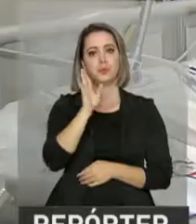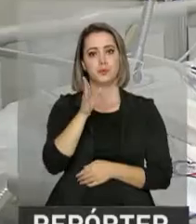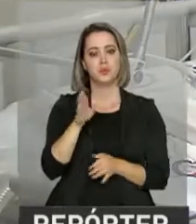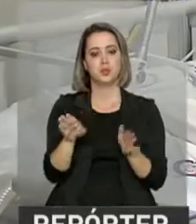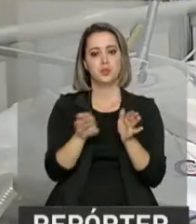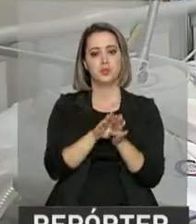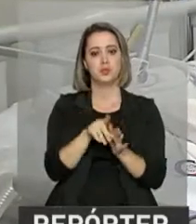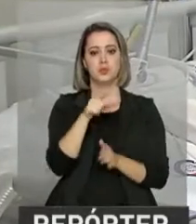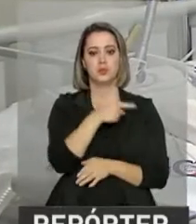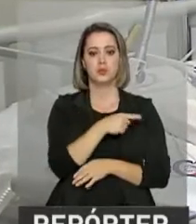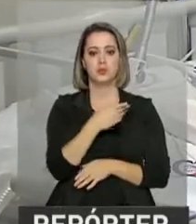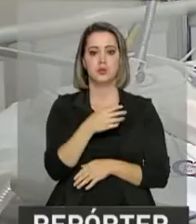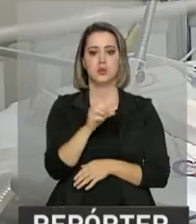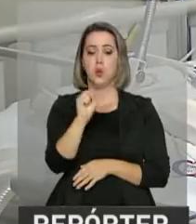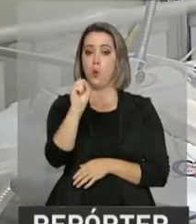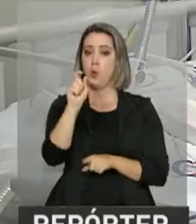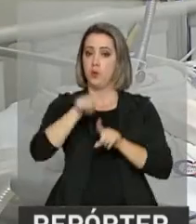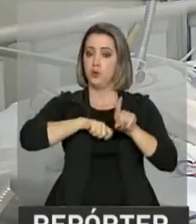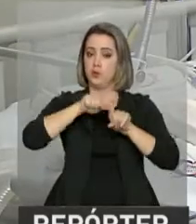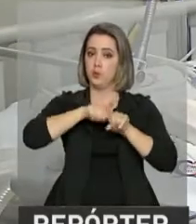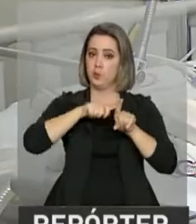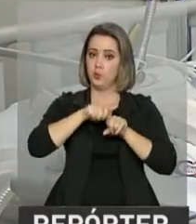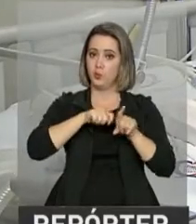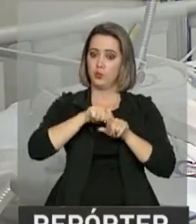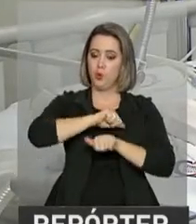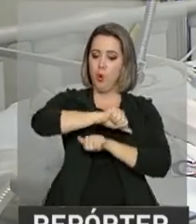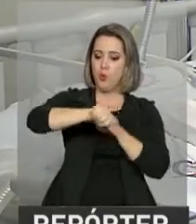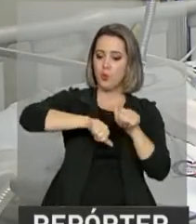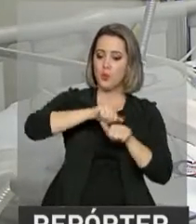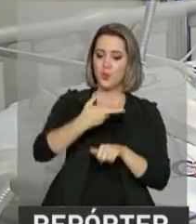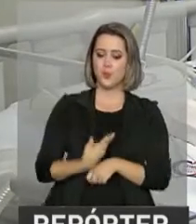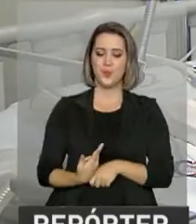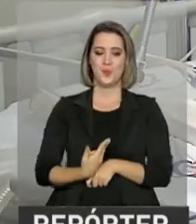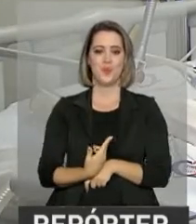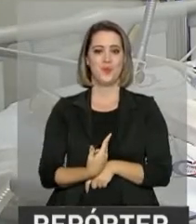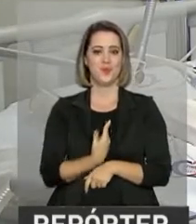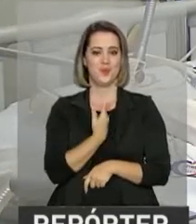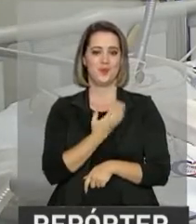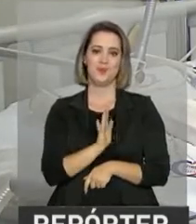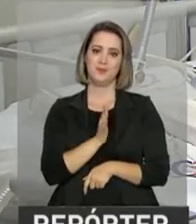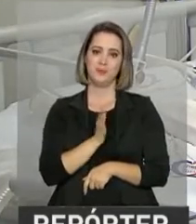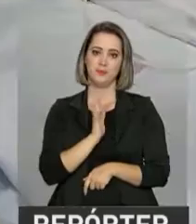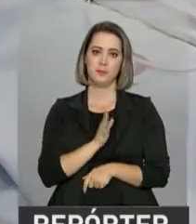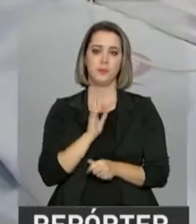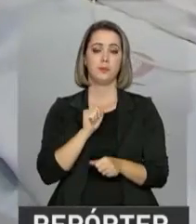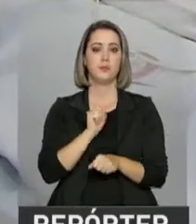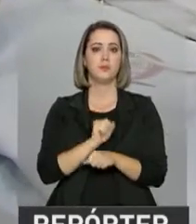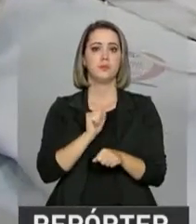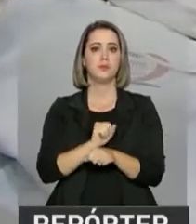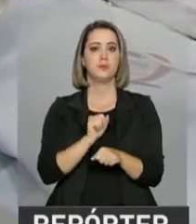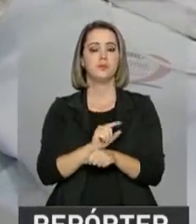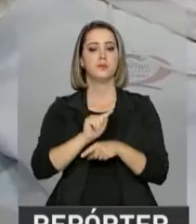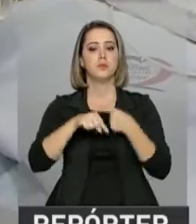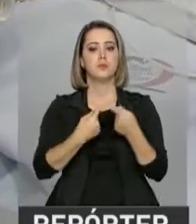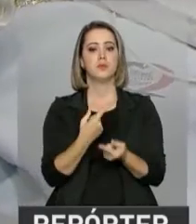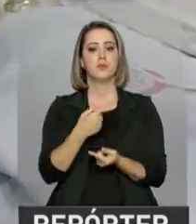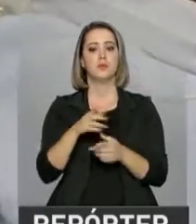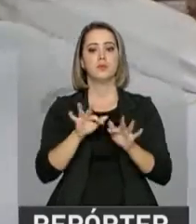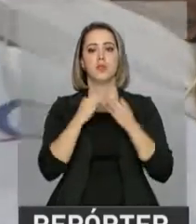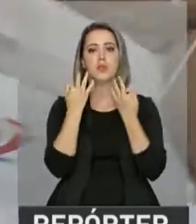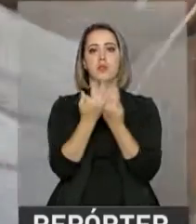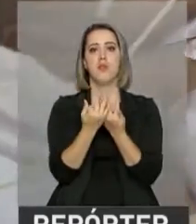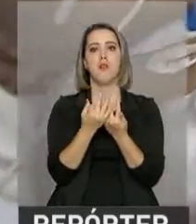Josi. Samuel, de 8 meses, conseguiu um novo coração e passa pelo pós-operatório. A família de Juiz de